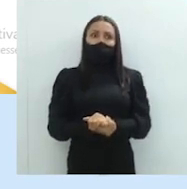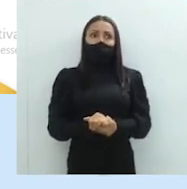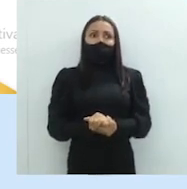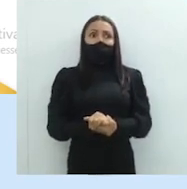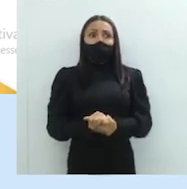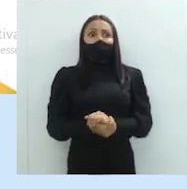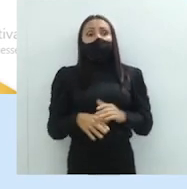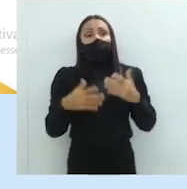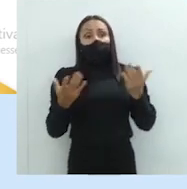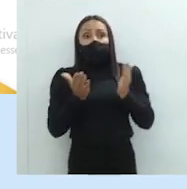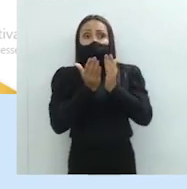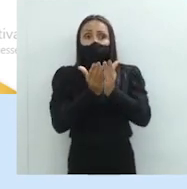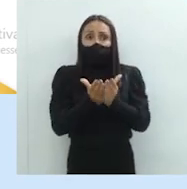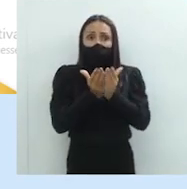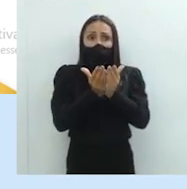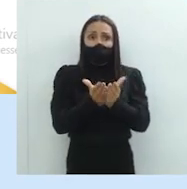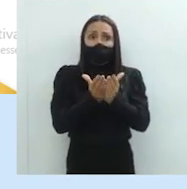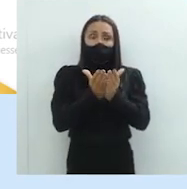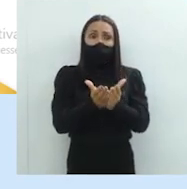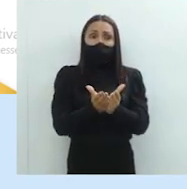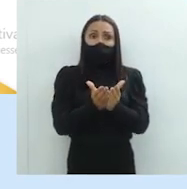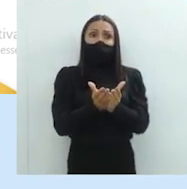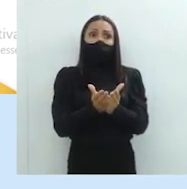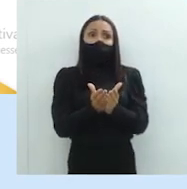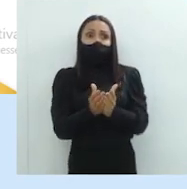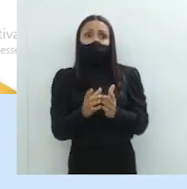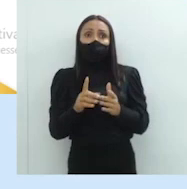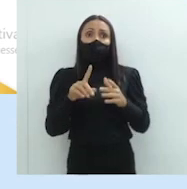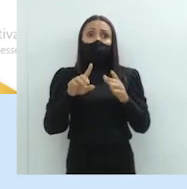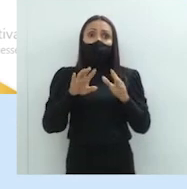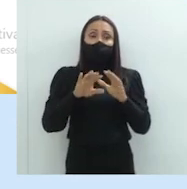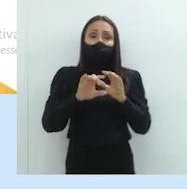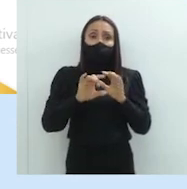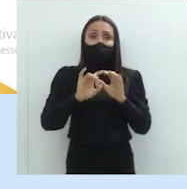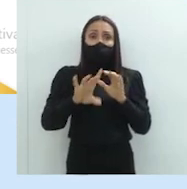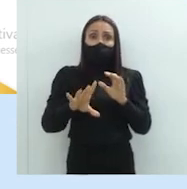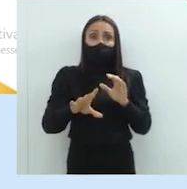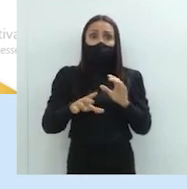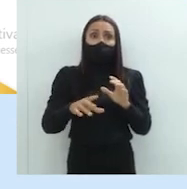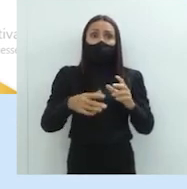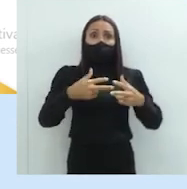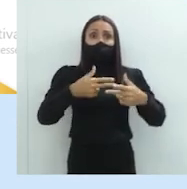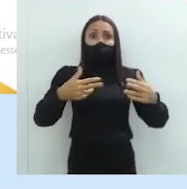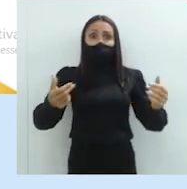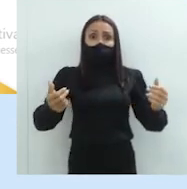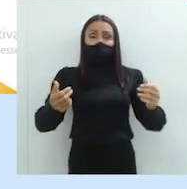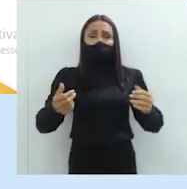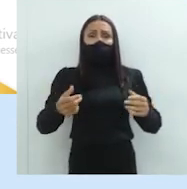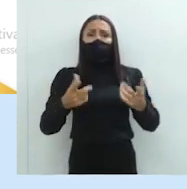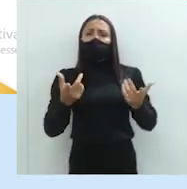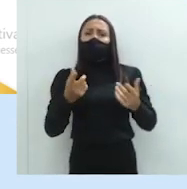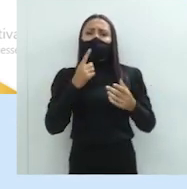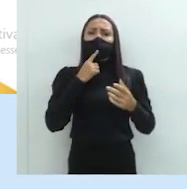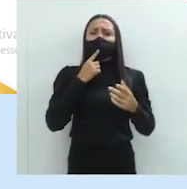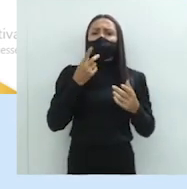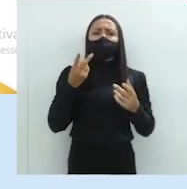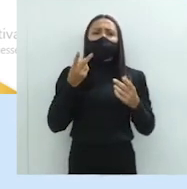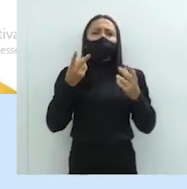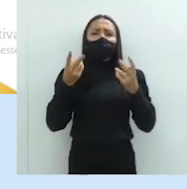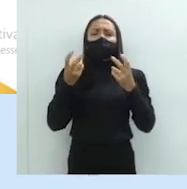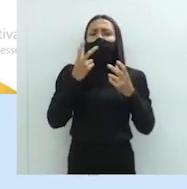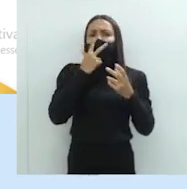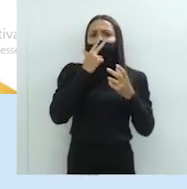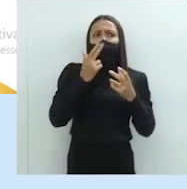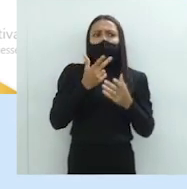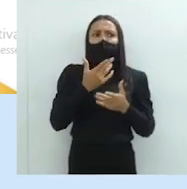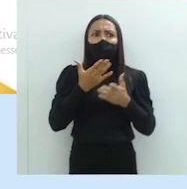Embora essas embarcações fossem apenas mercantes, o ditador achou que dos porões